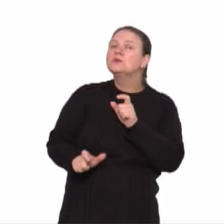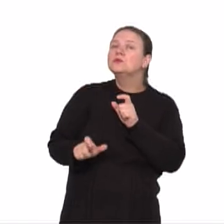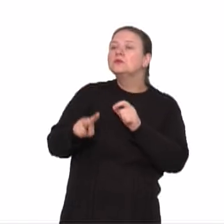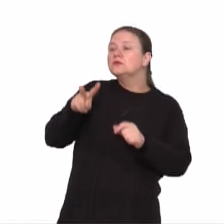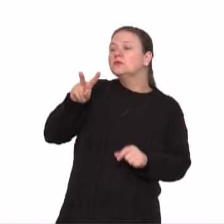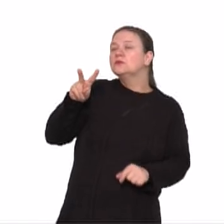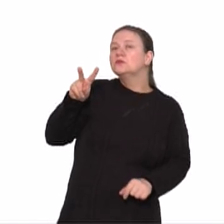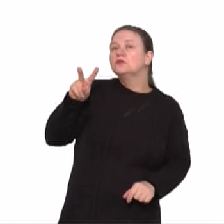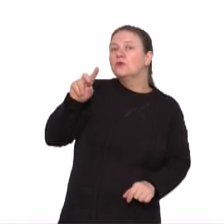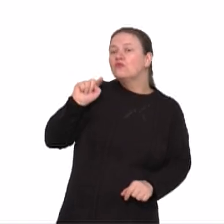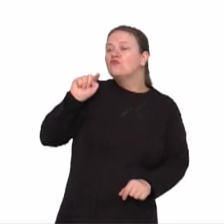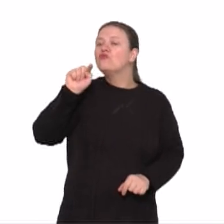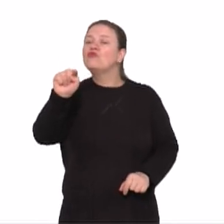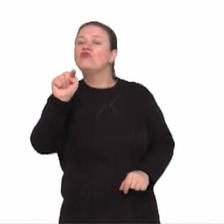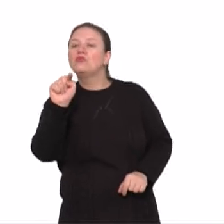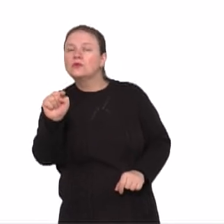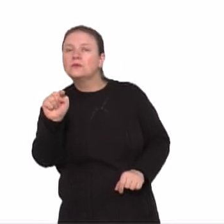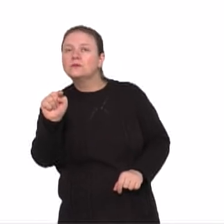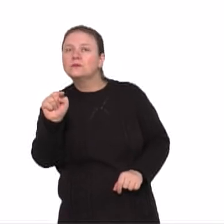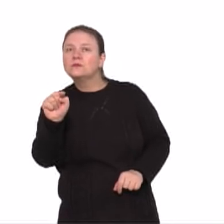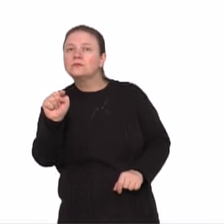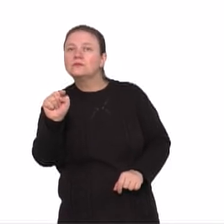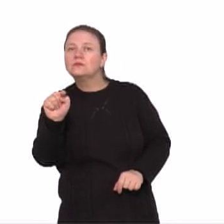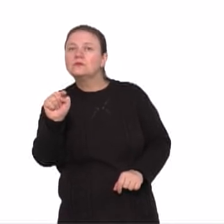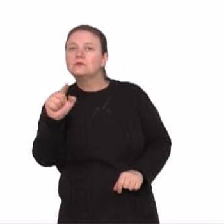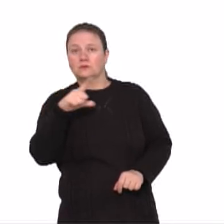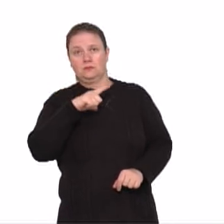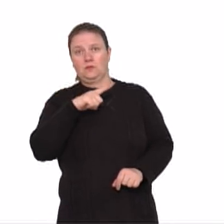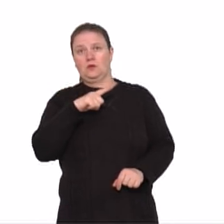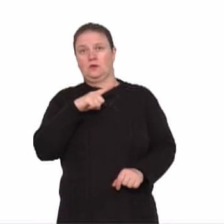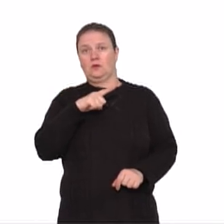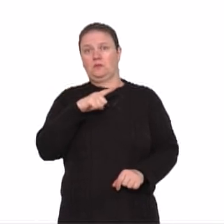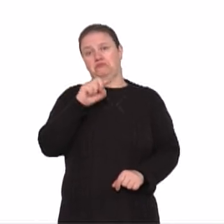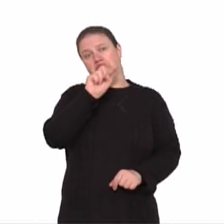você. Esse sujeito, aí tem uma lacuna,